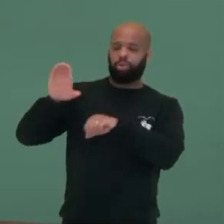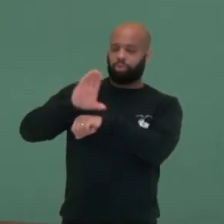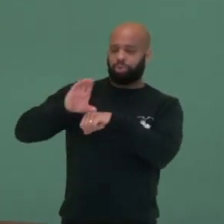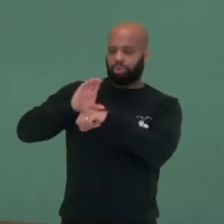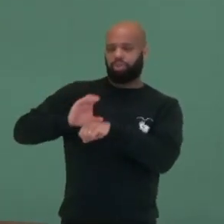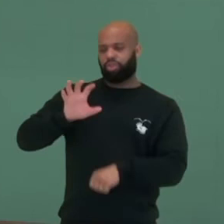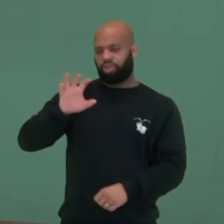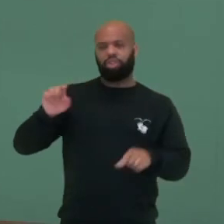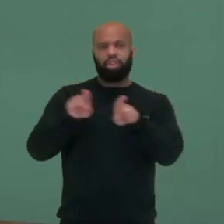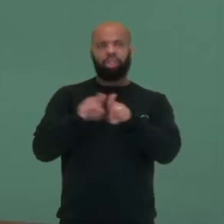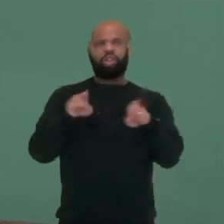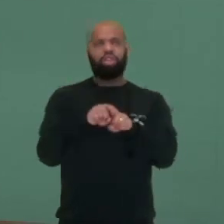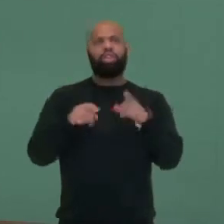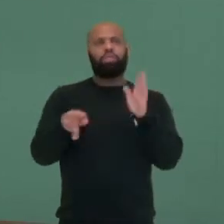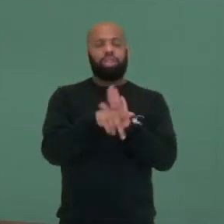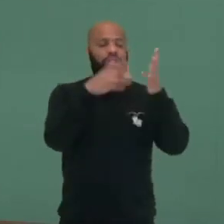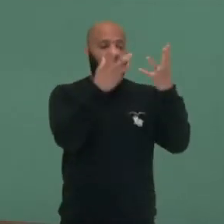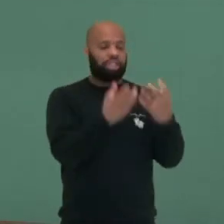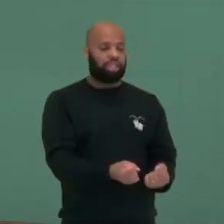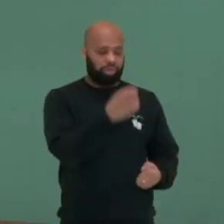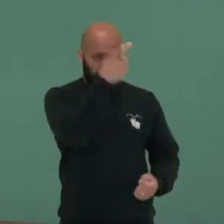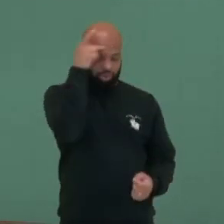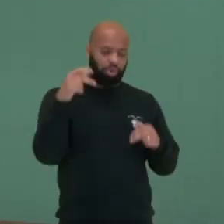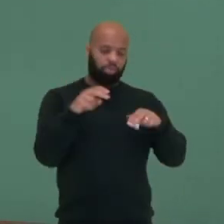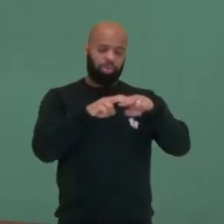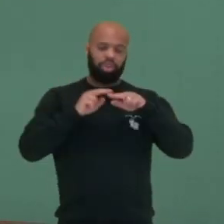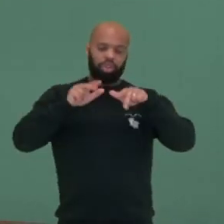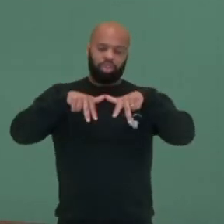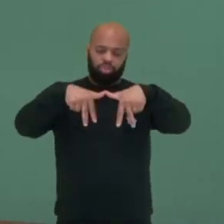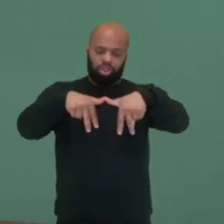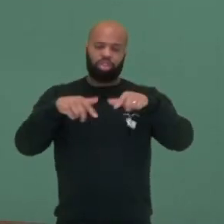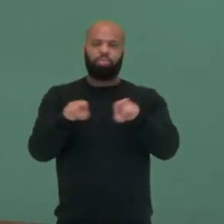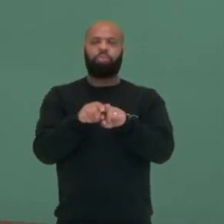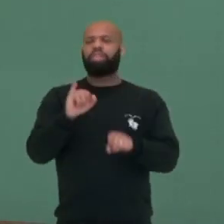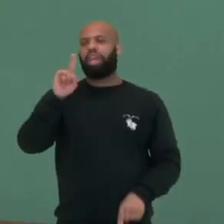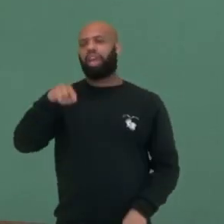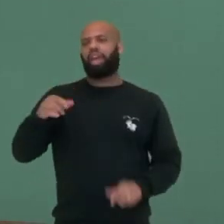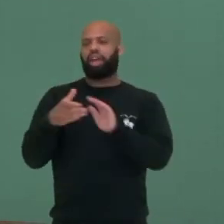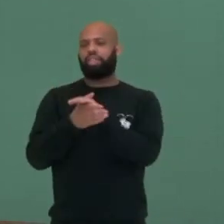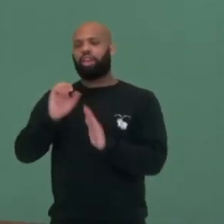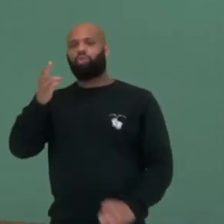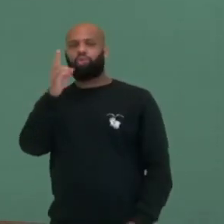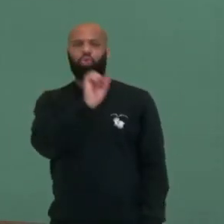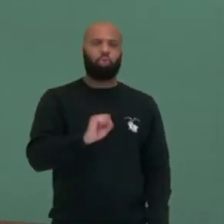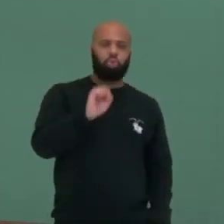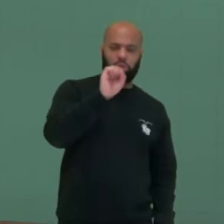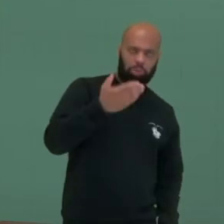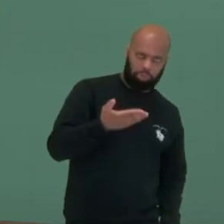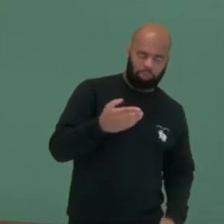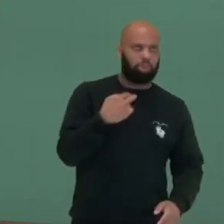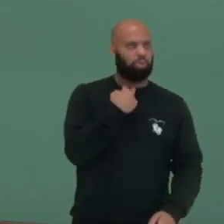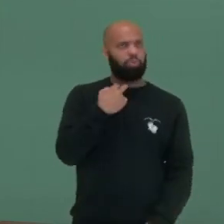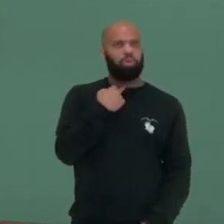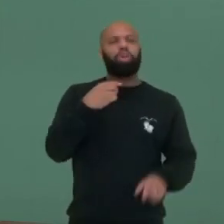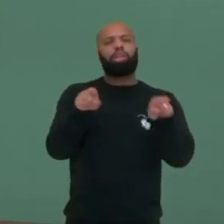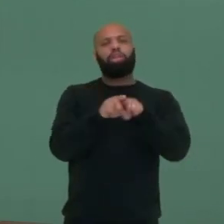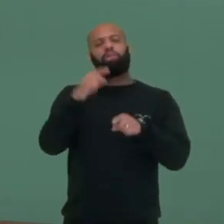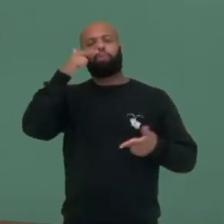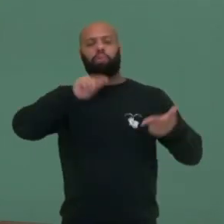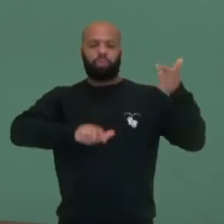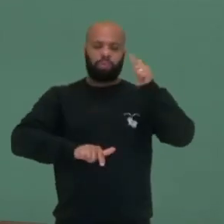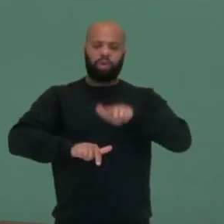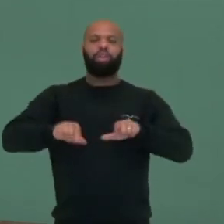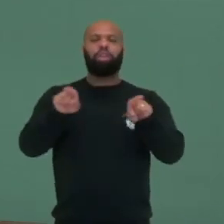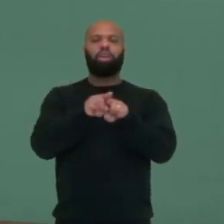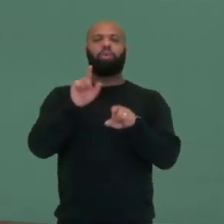diferença, para se admitir alguém por um gênero ou por um estado civil. Não. Ainda outras conquistas, a